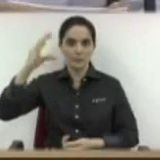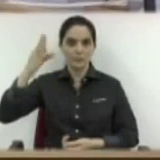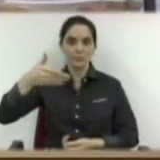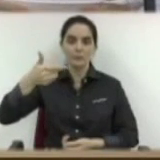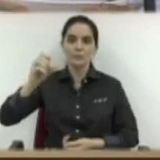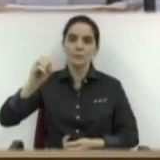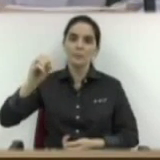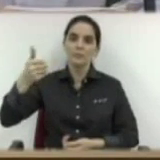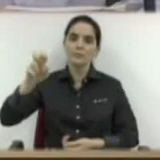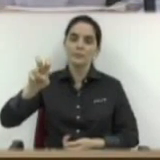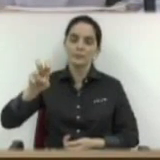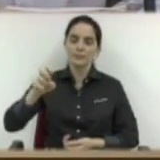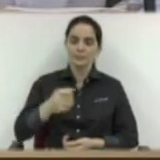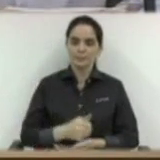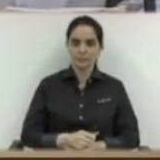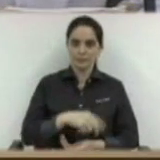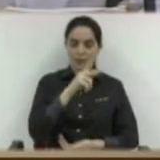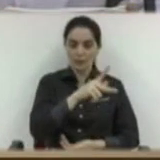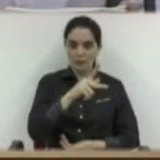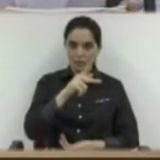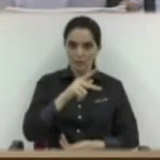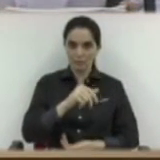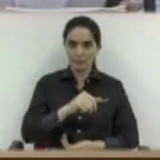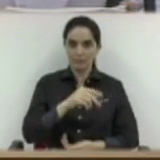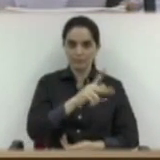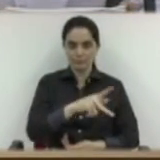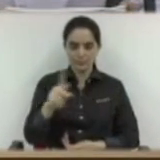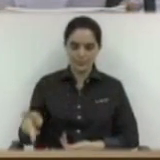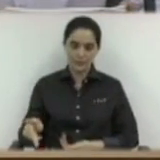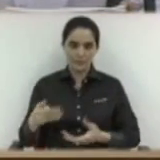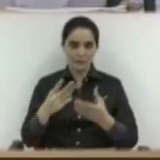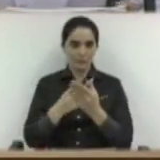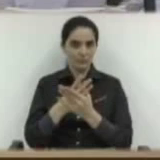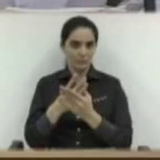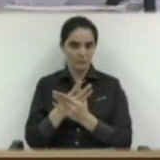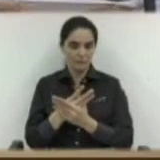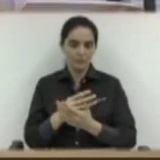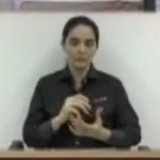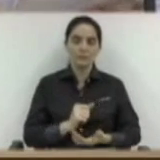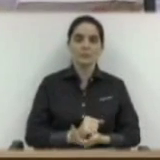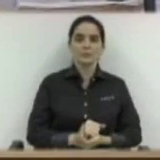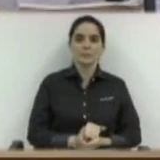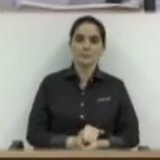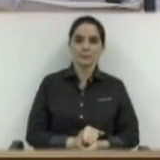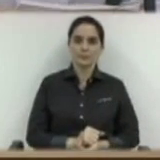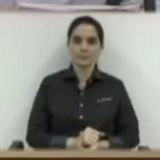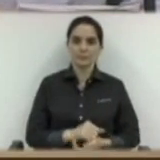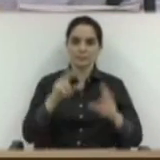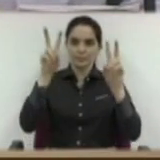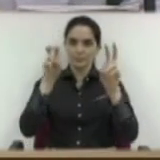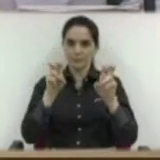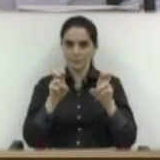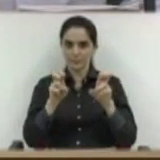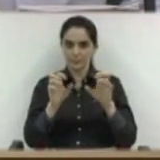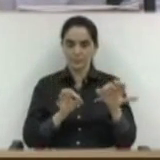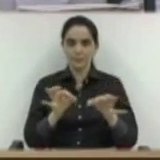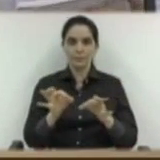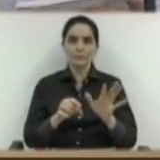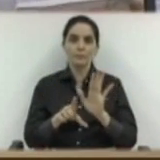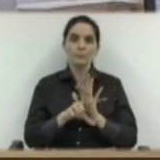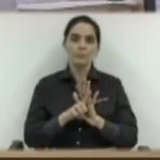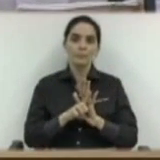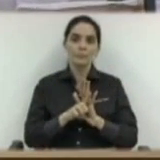239/2015. Excelentíssimo senhor Newton César dos Santos, presidente da Câmara Municipal de Limeira. Assunto: encaminha projeto de